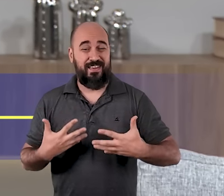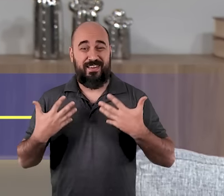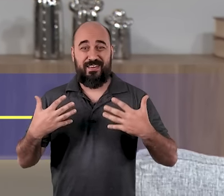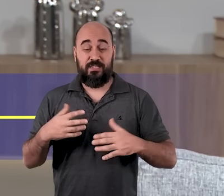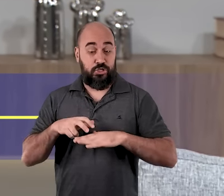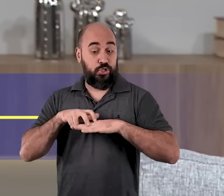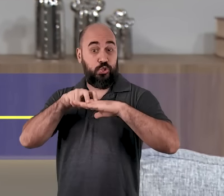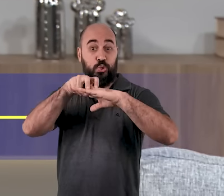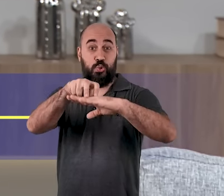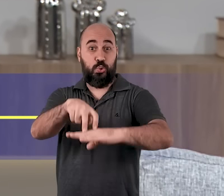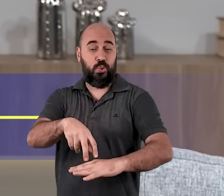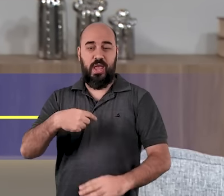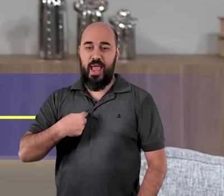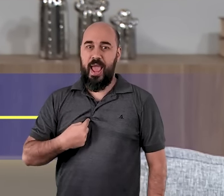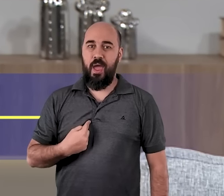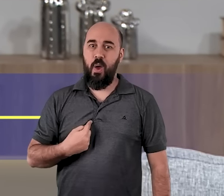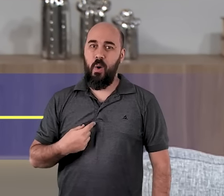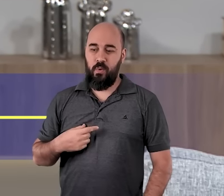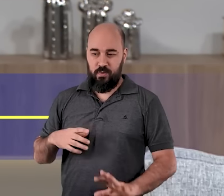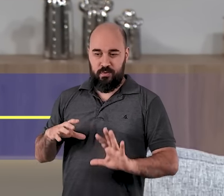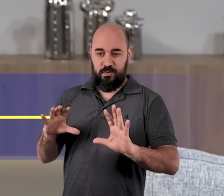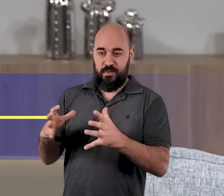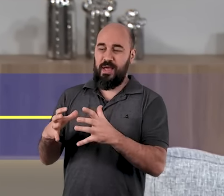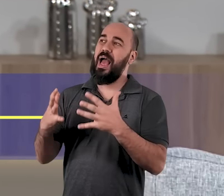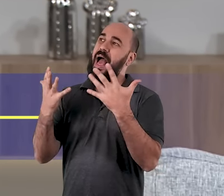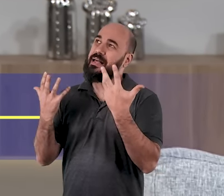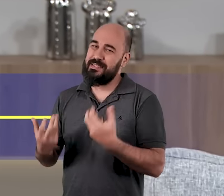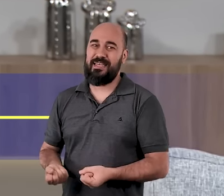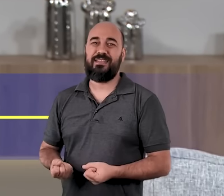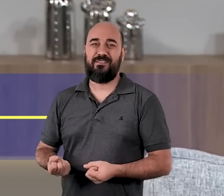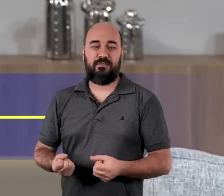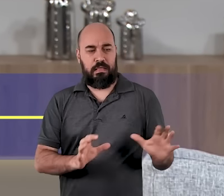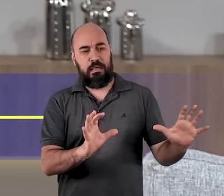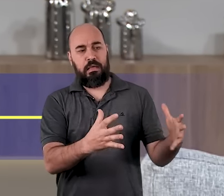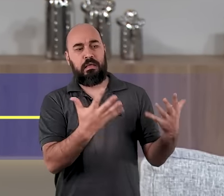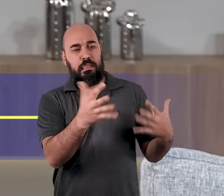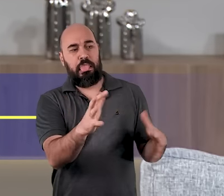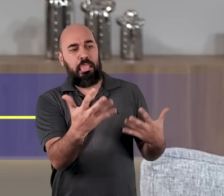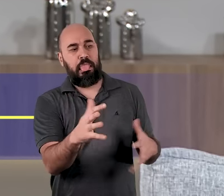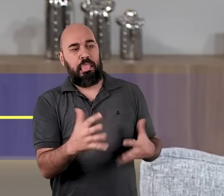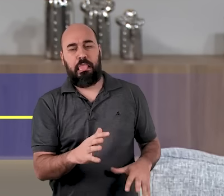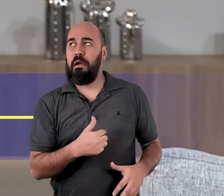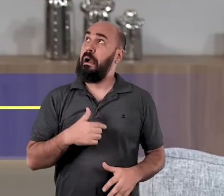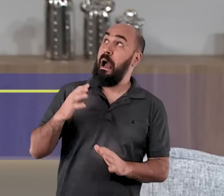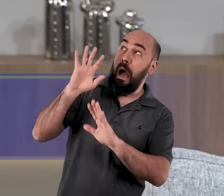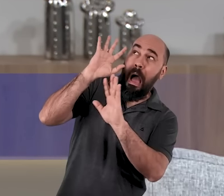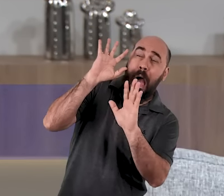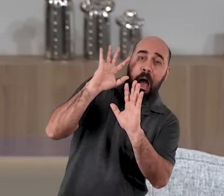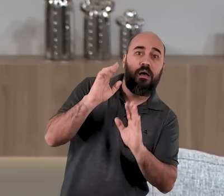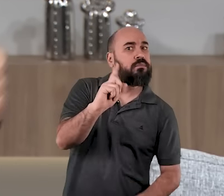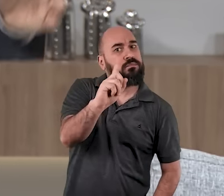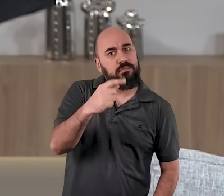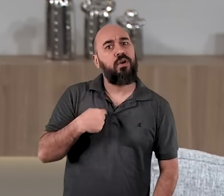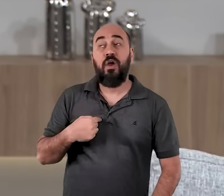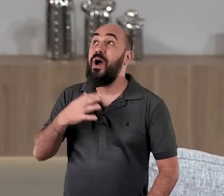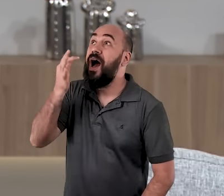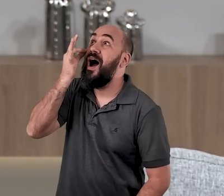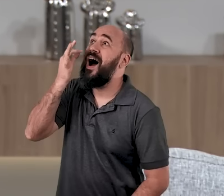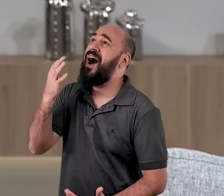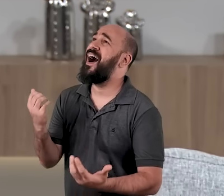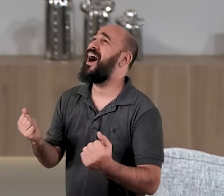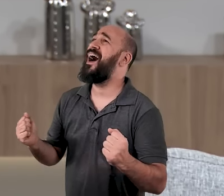e eu não estaremos entre aqueles que correrão desesperados pedindo a morte, com medo do Senhor. Nós estaremos entre aqueles